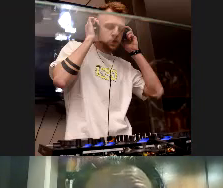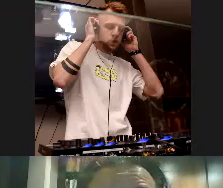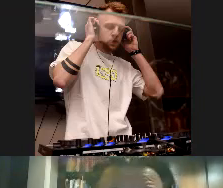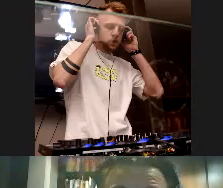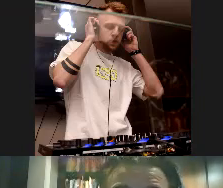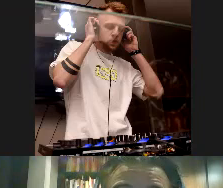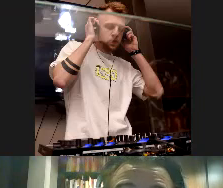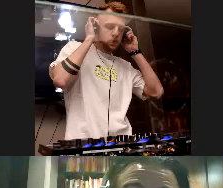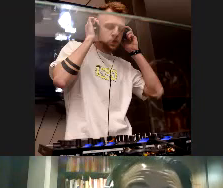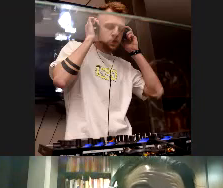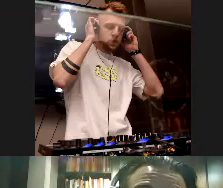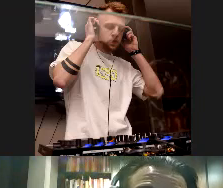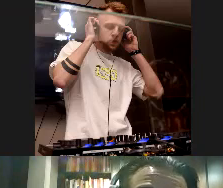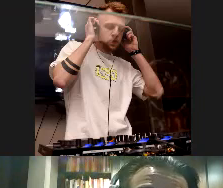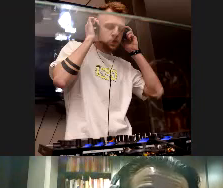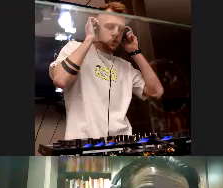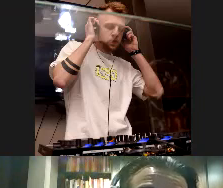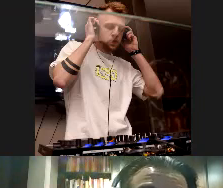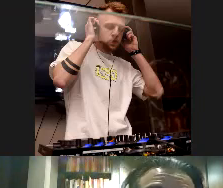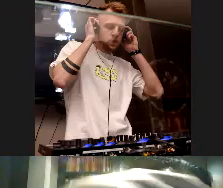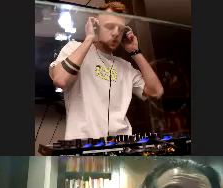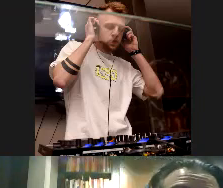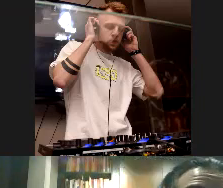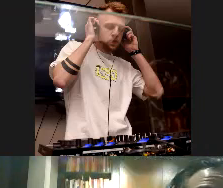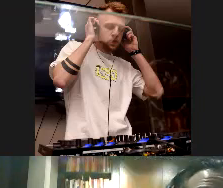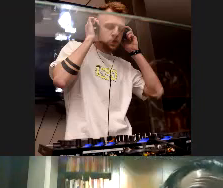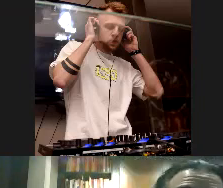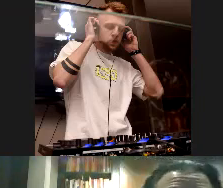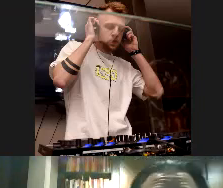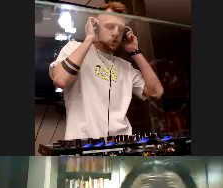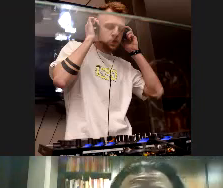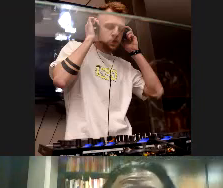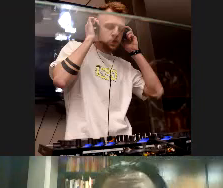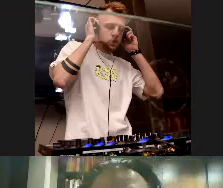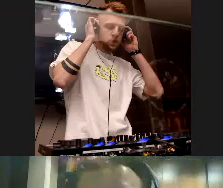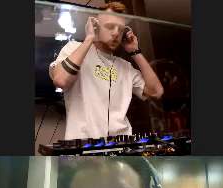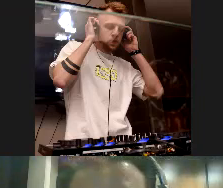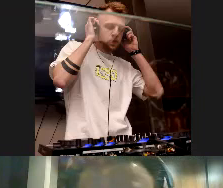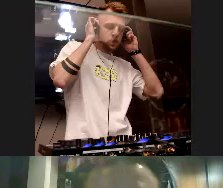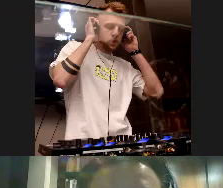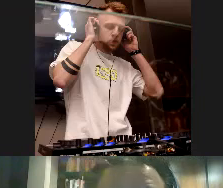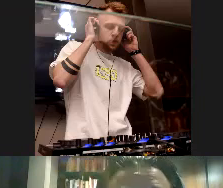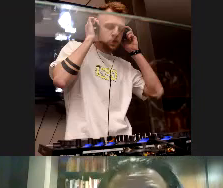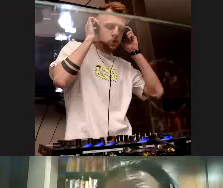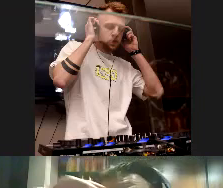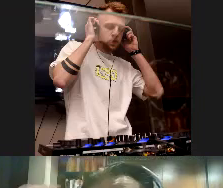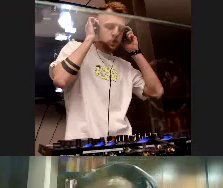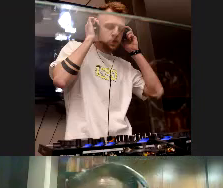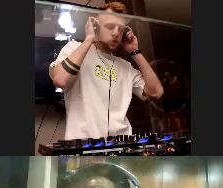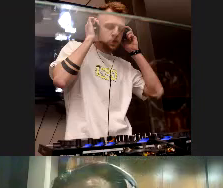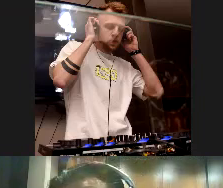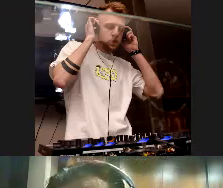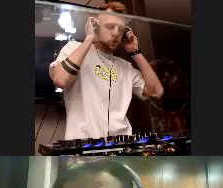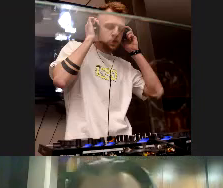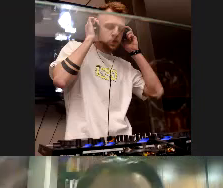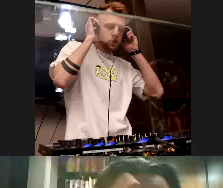as cidades que não foram construídas próximo a rios, porque eram construídas próximo a rios porque